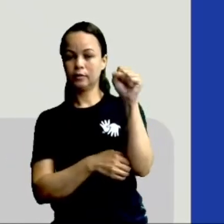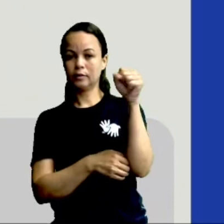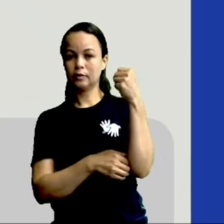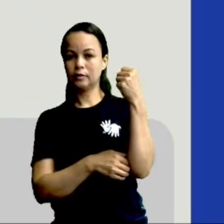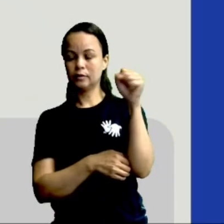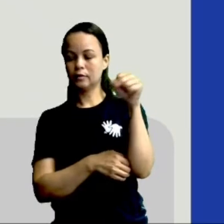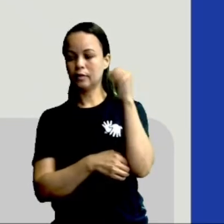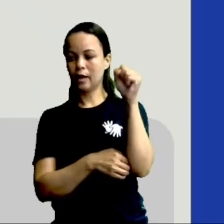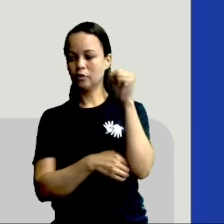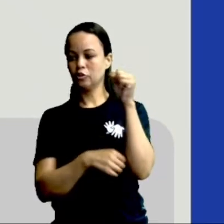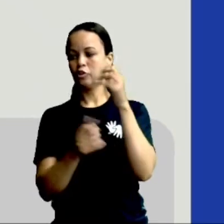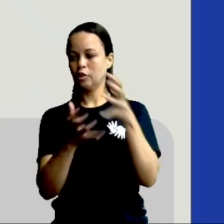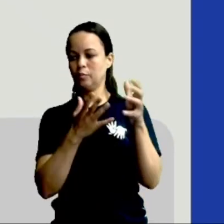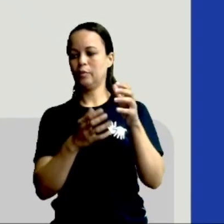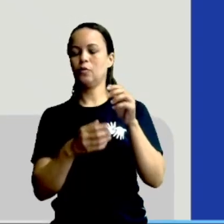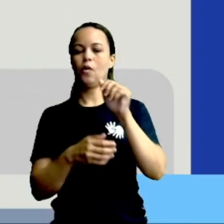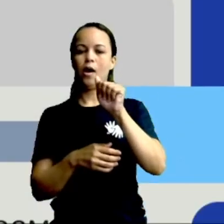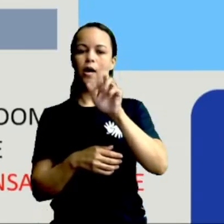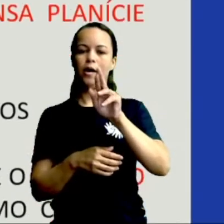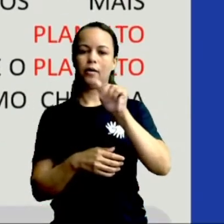de 2007.